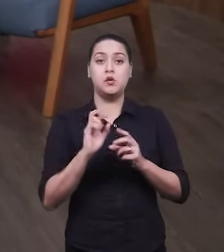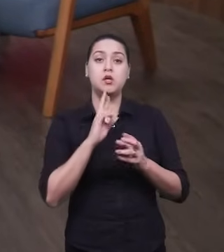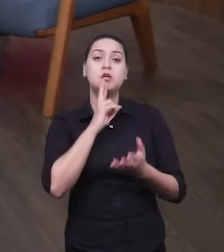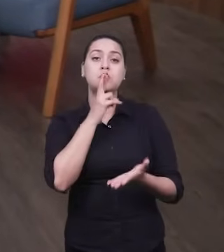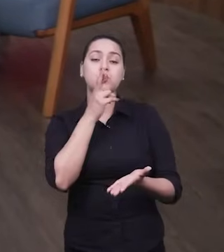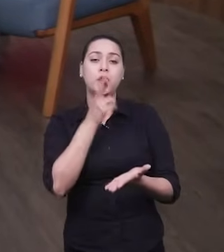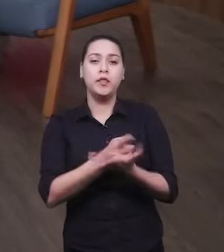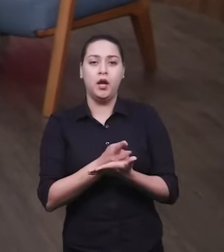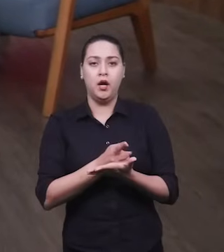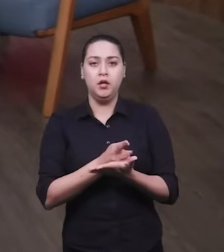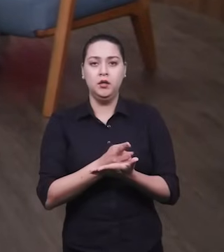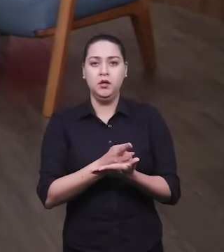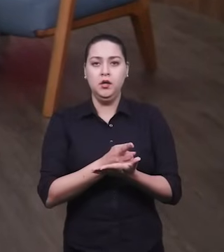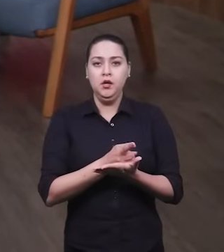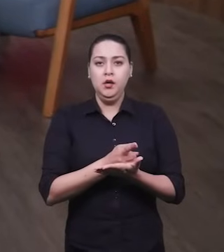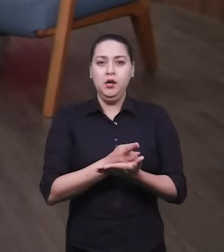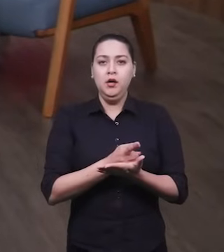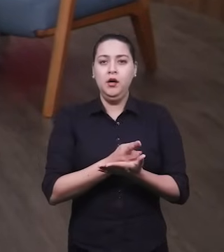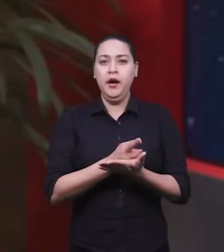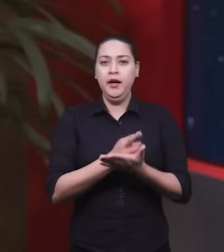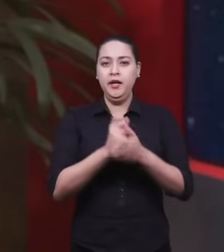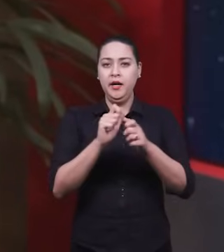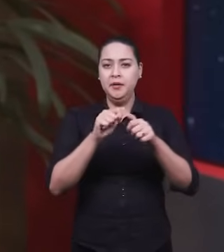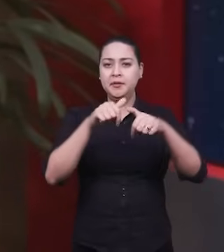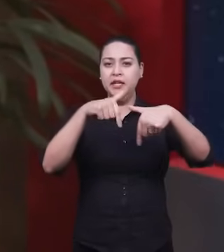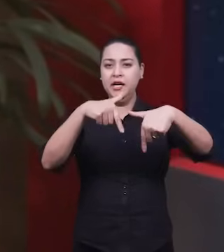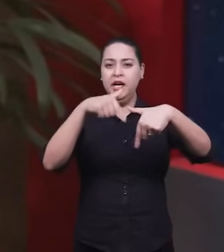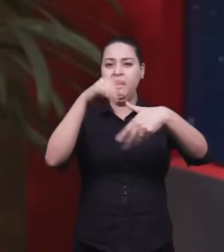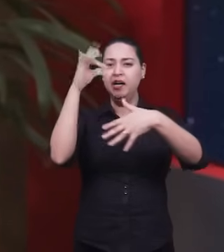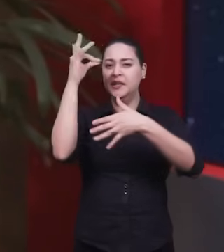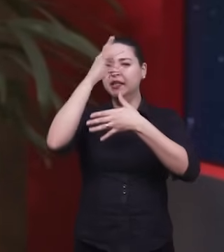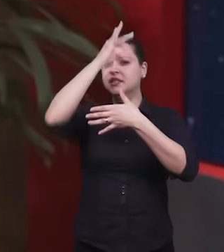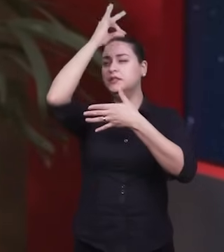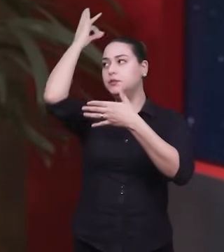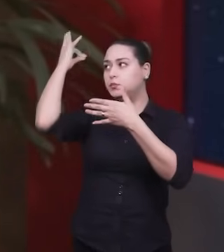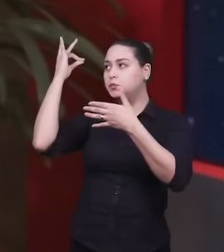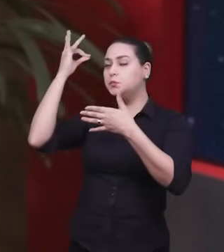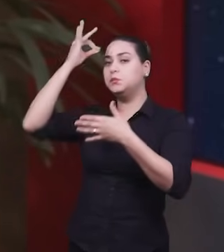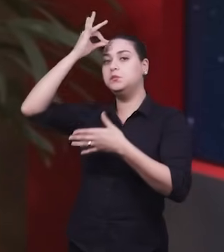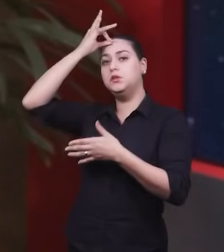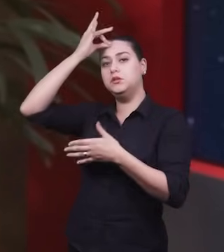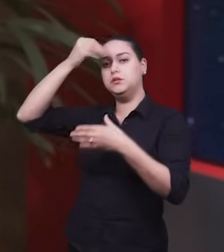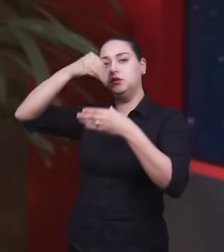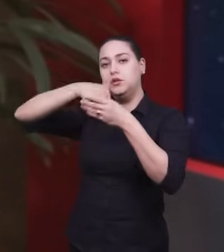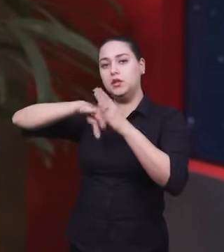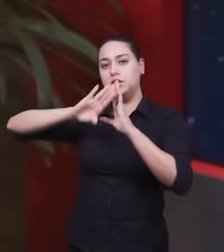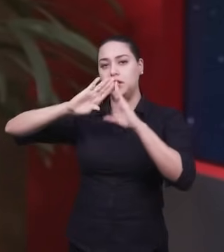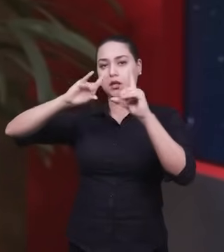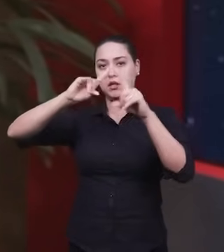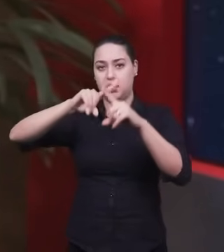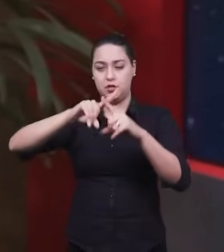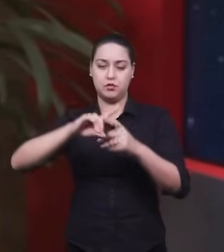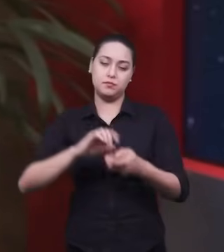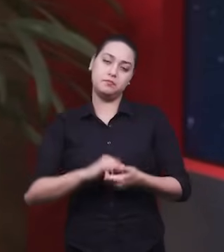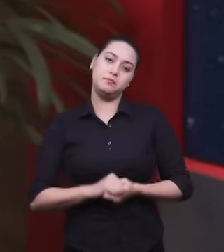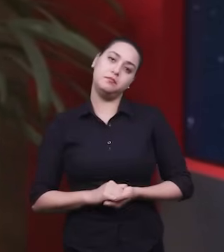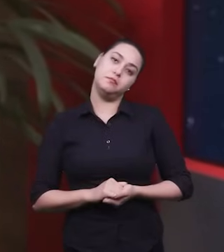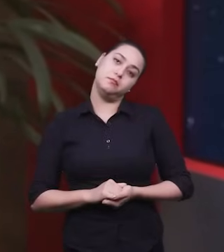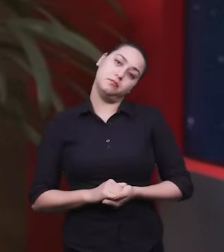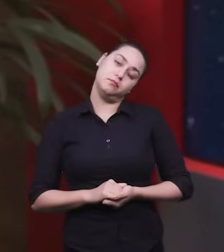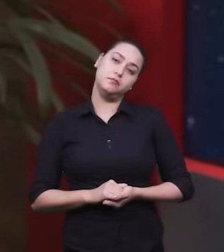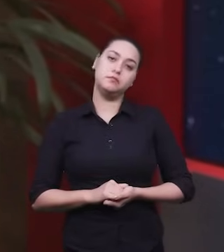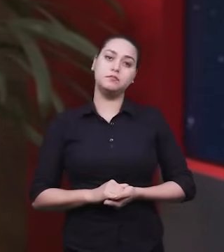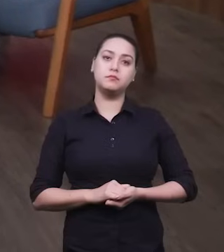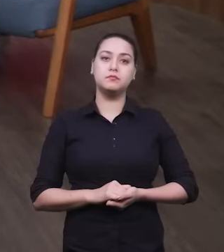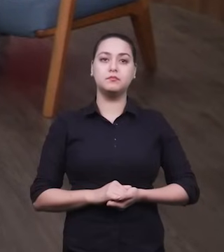que existe como resultado da presença do Espírito Santo no corpo.